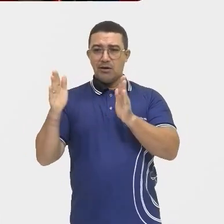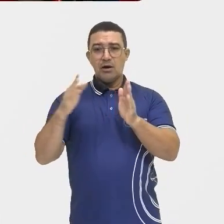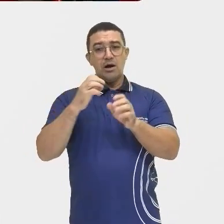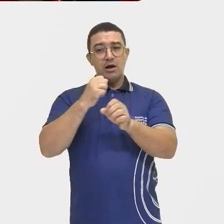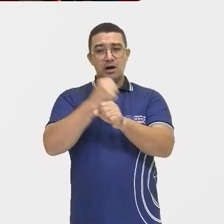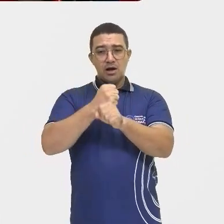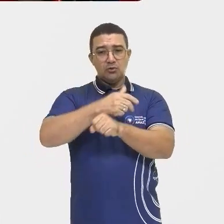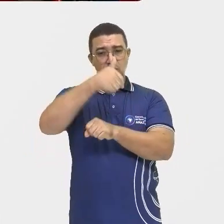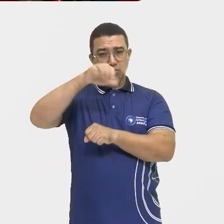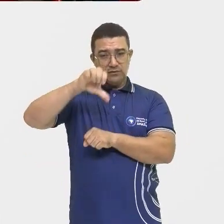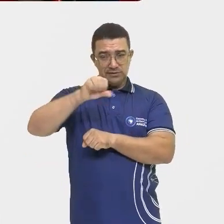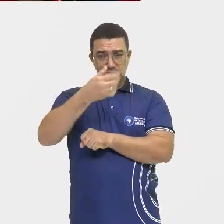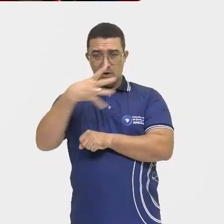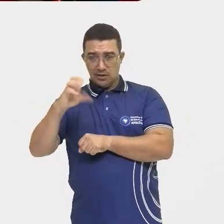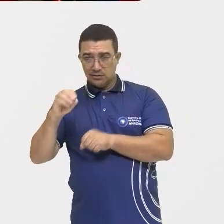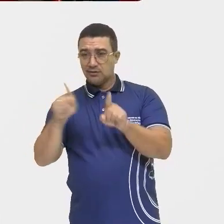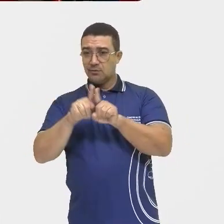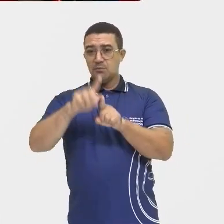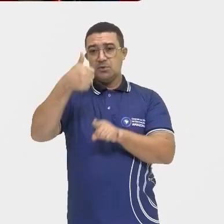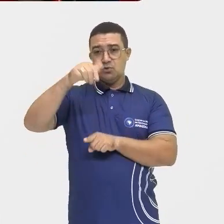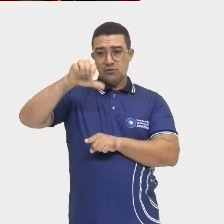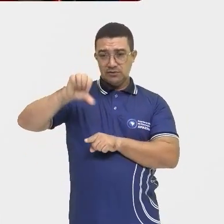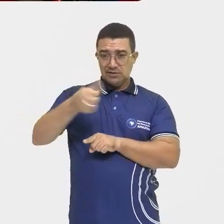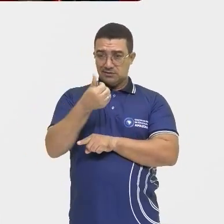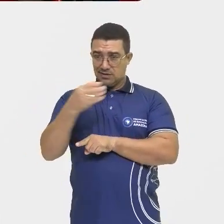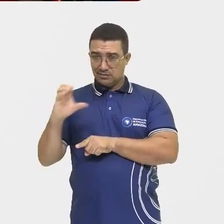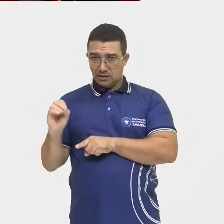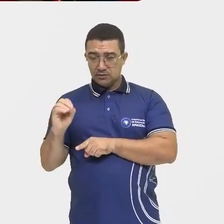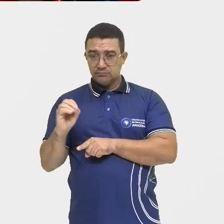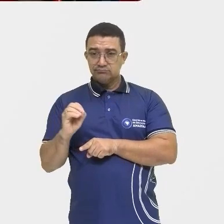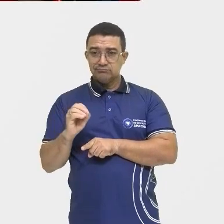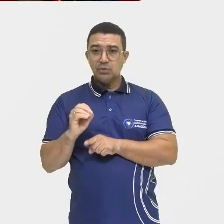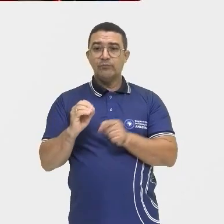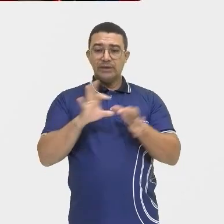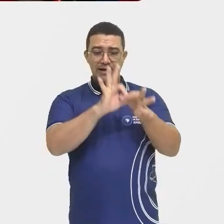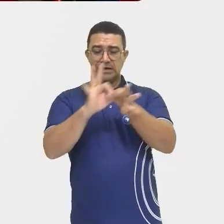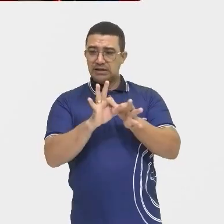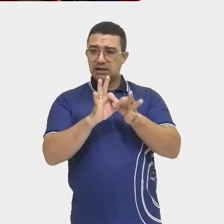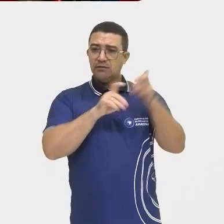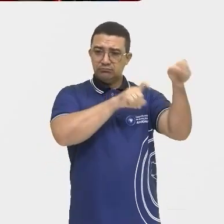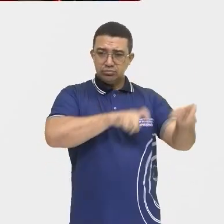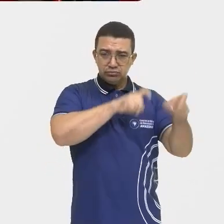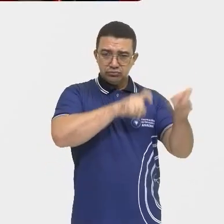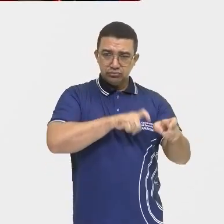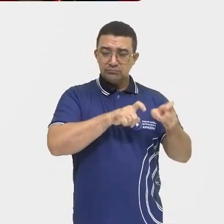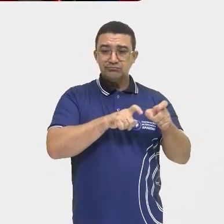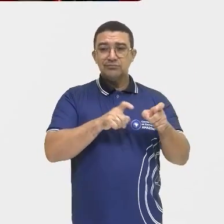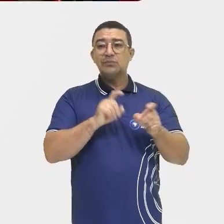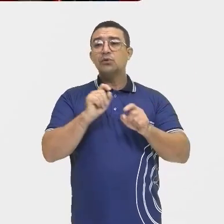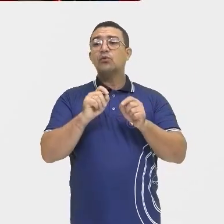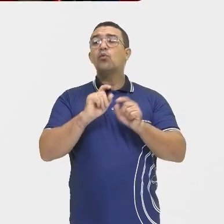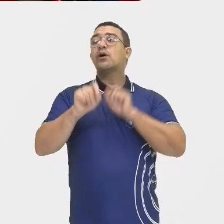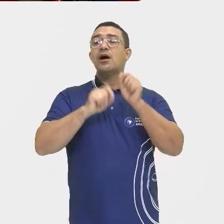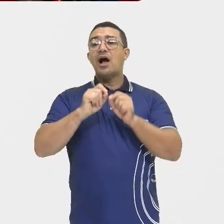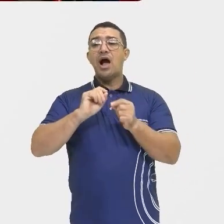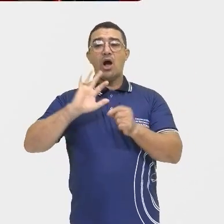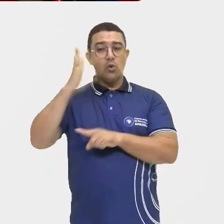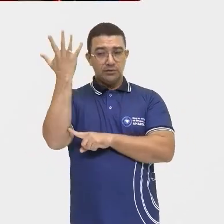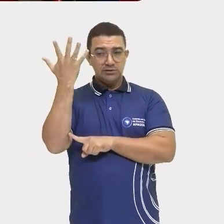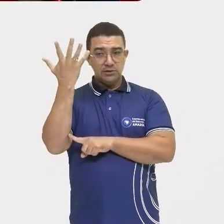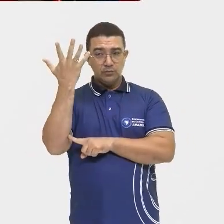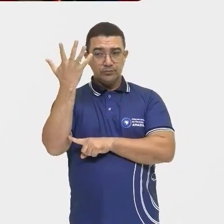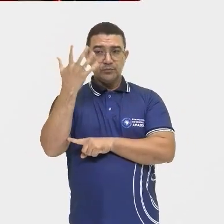um enfraquecimento quando nós tivemos o golpe militar de 64, tudo bem? E aí,